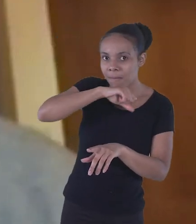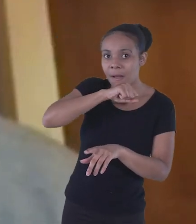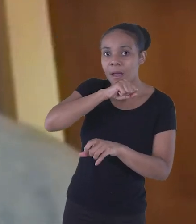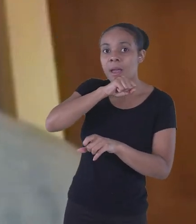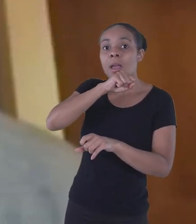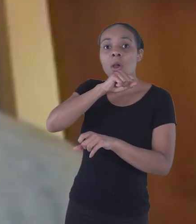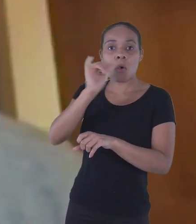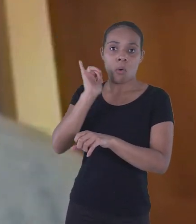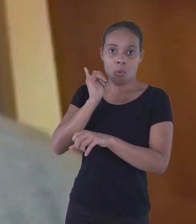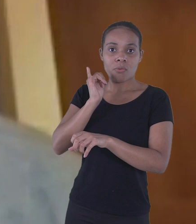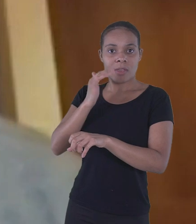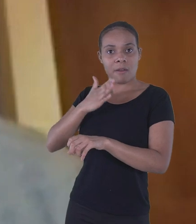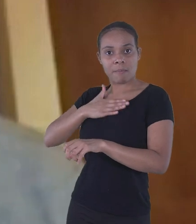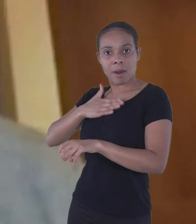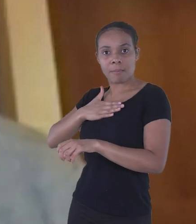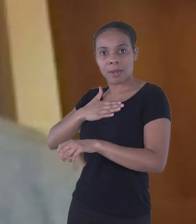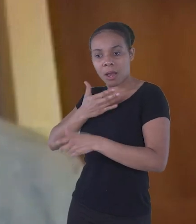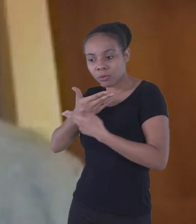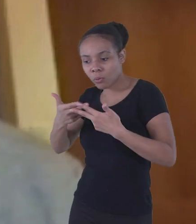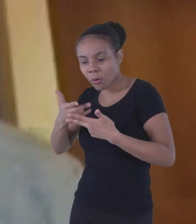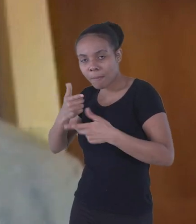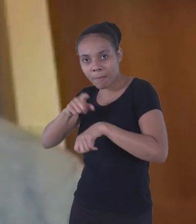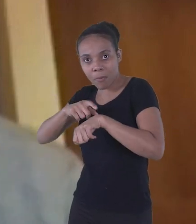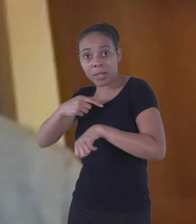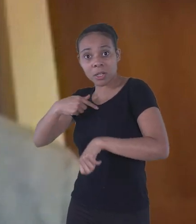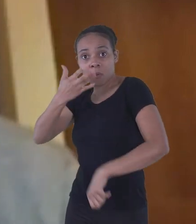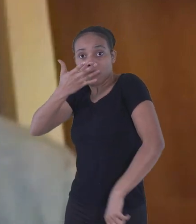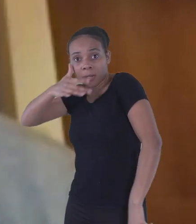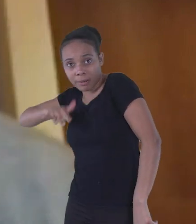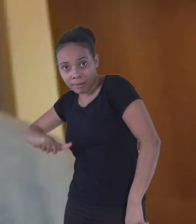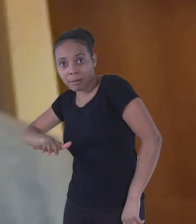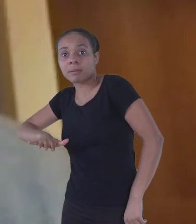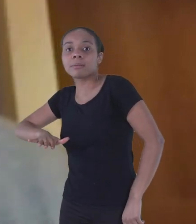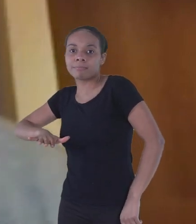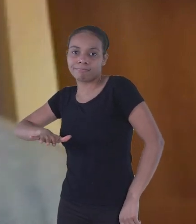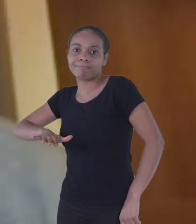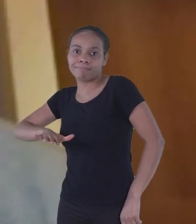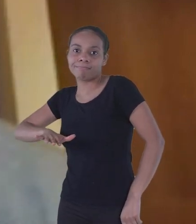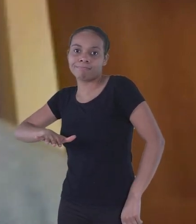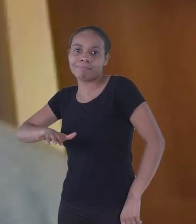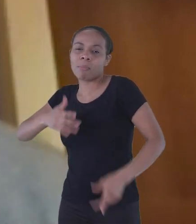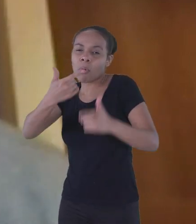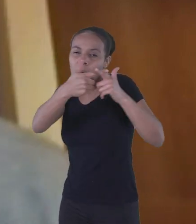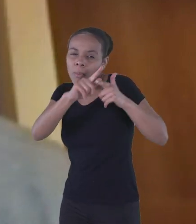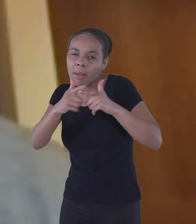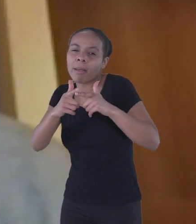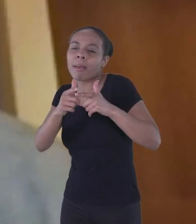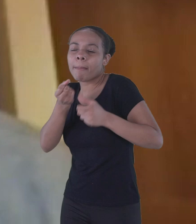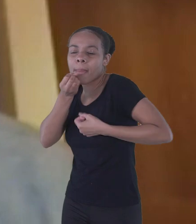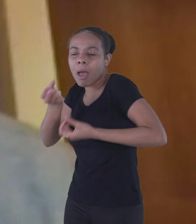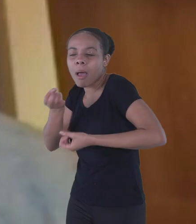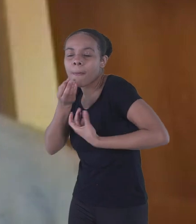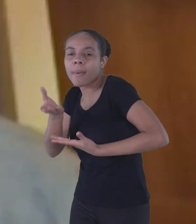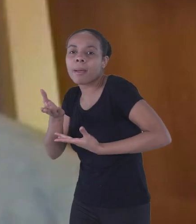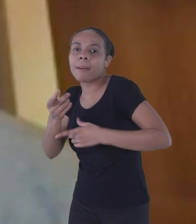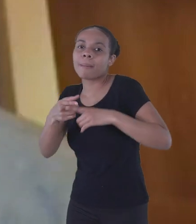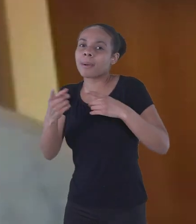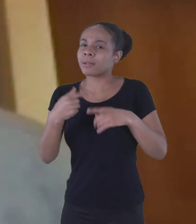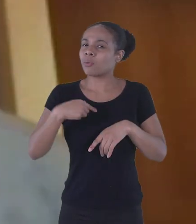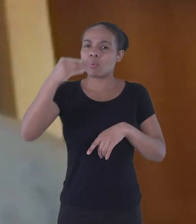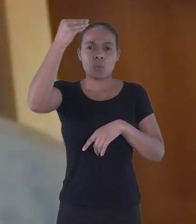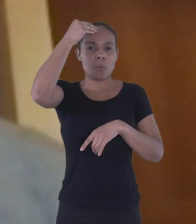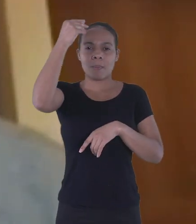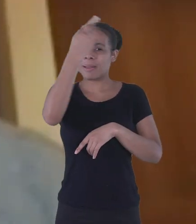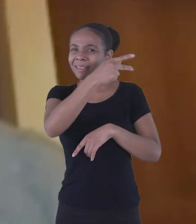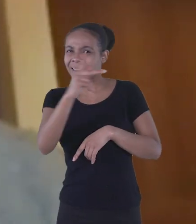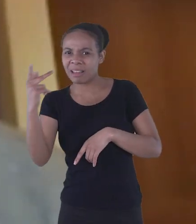resolver o casamento dos meus pais, eu é que vou trazer felicidade para o meu pai, um homem que tem uma marca